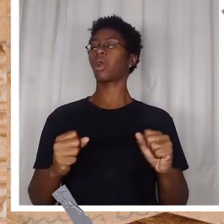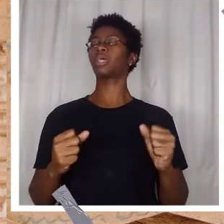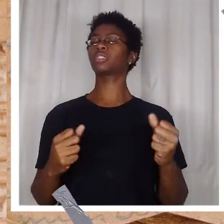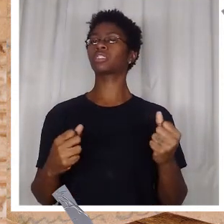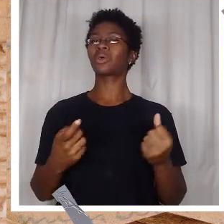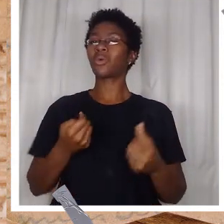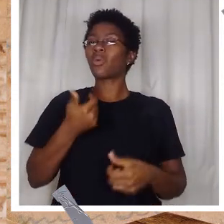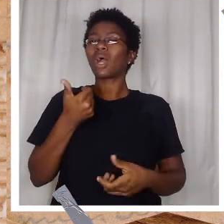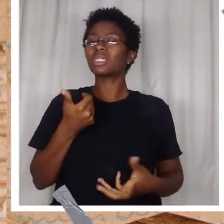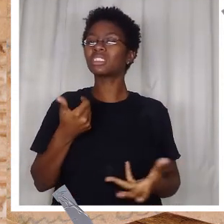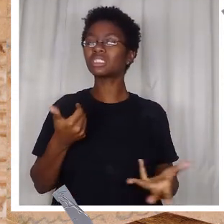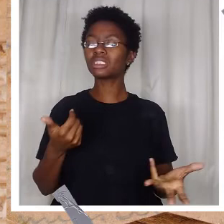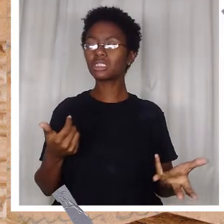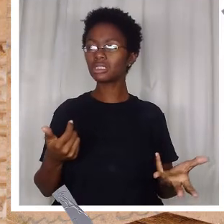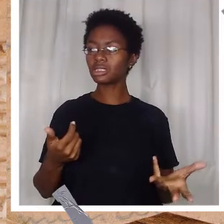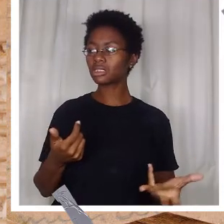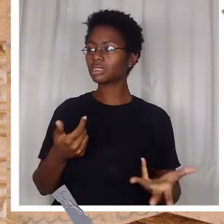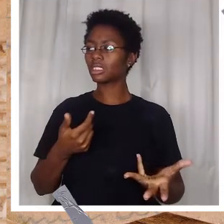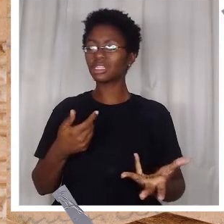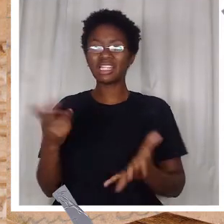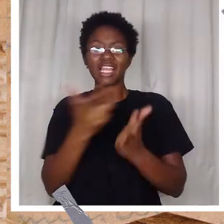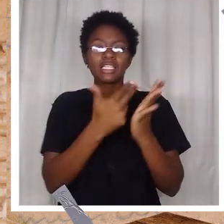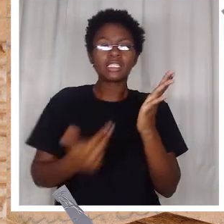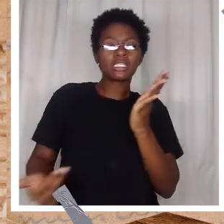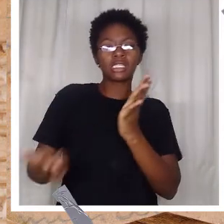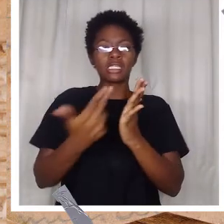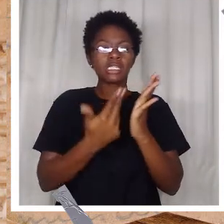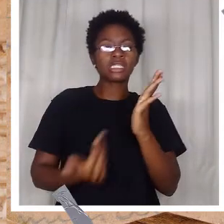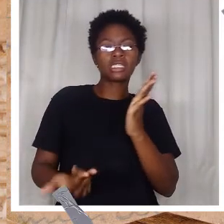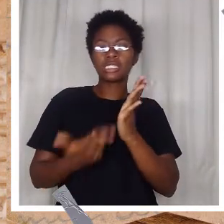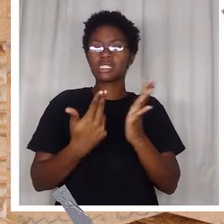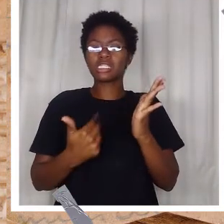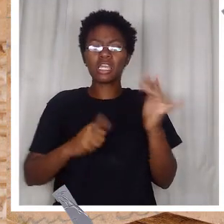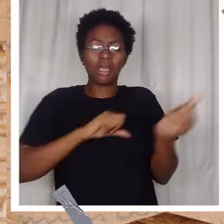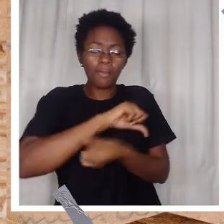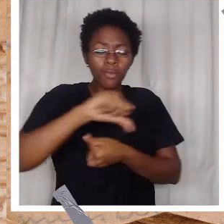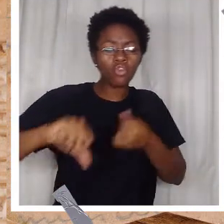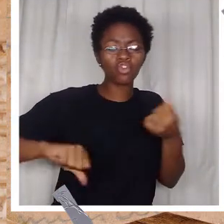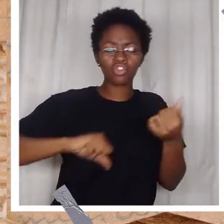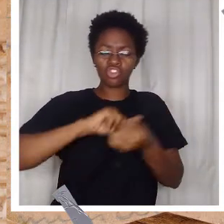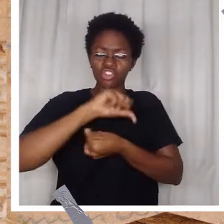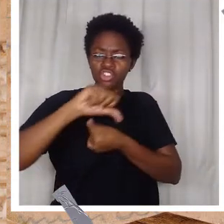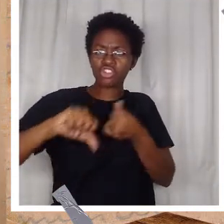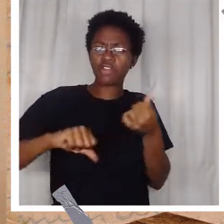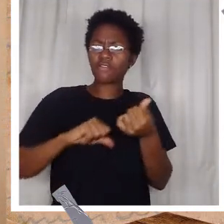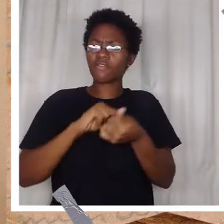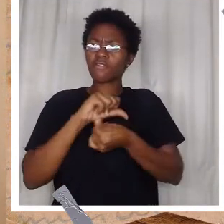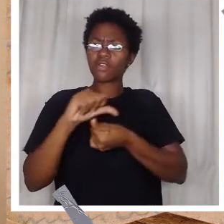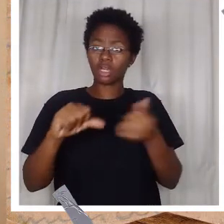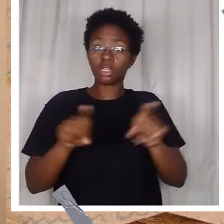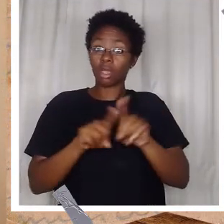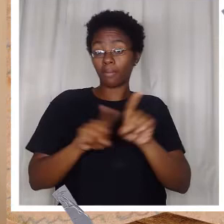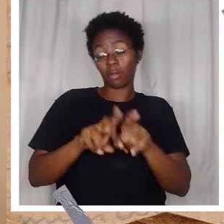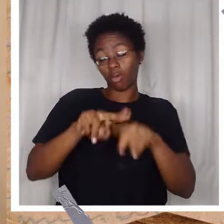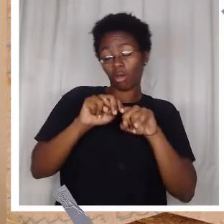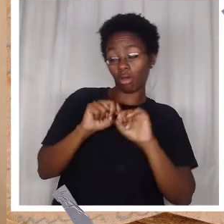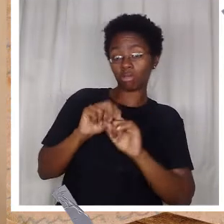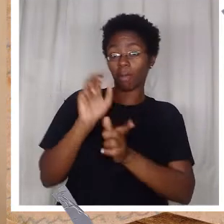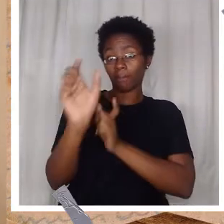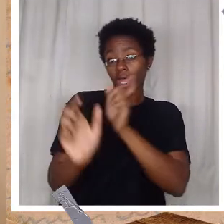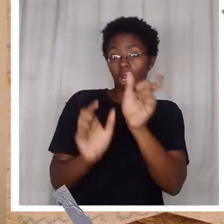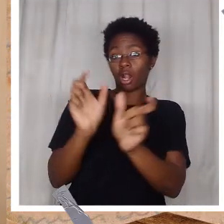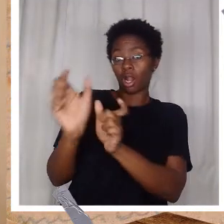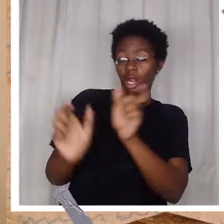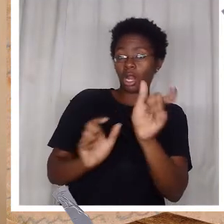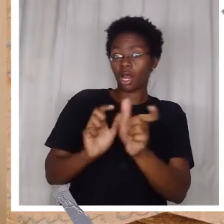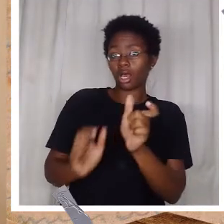que quase desenha, que quase modifica a gente, até pela sintaxe dela, que ela criou